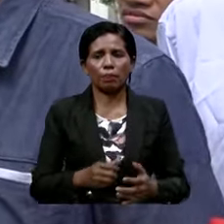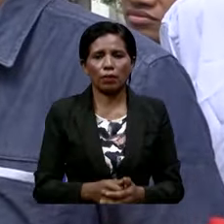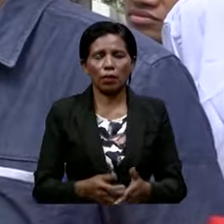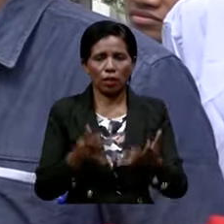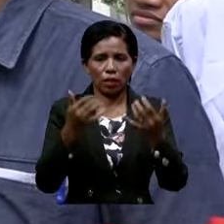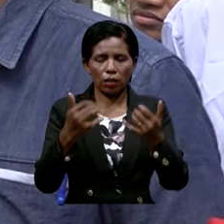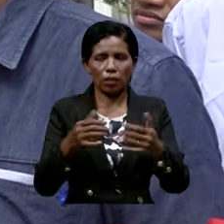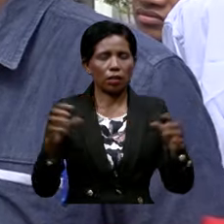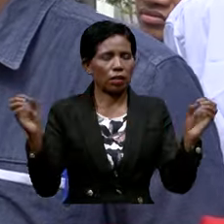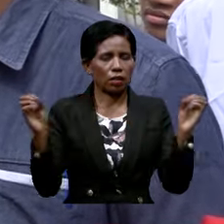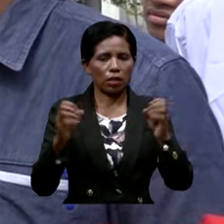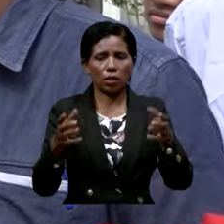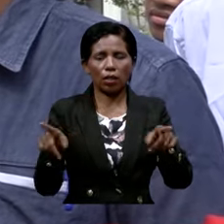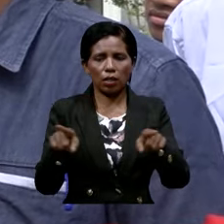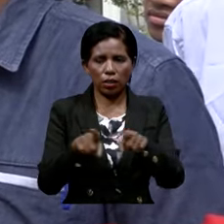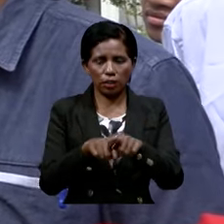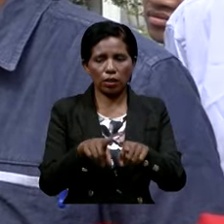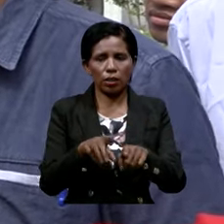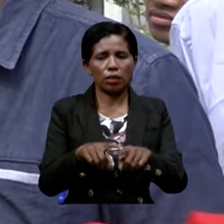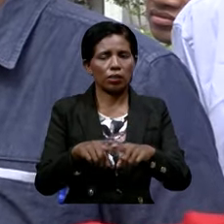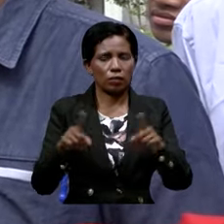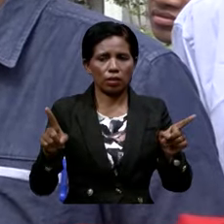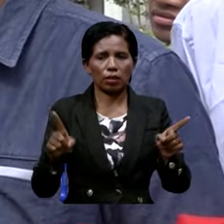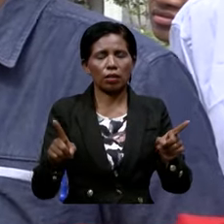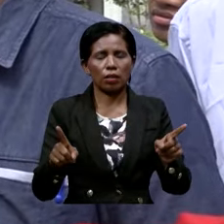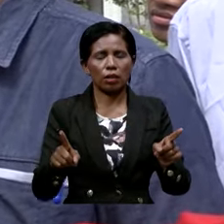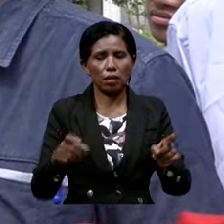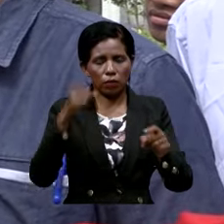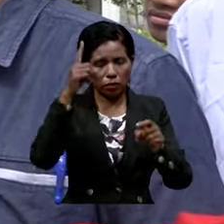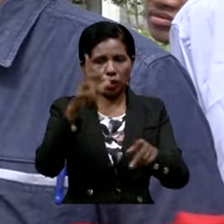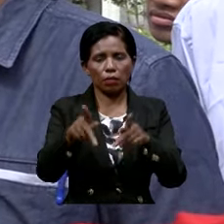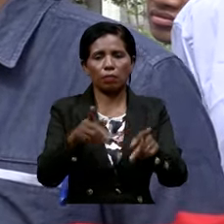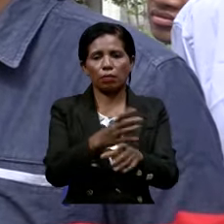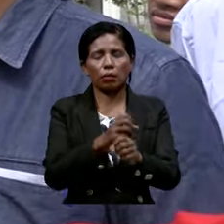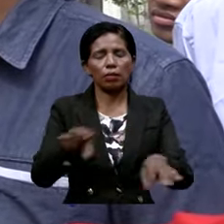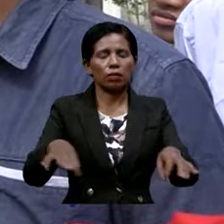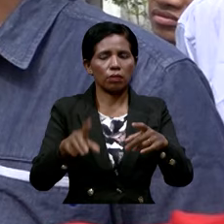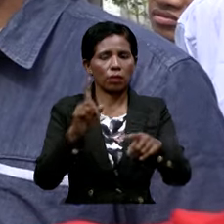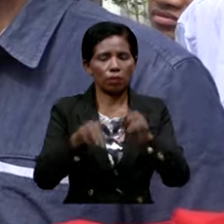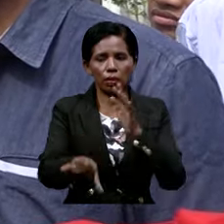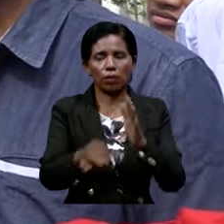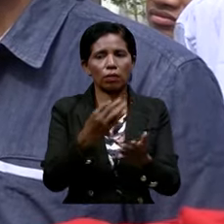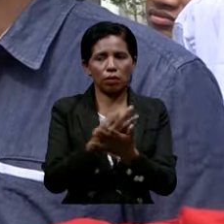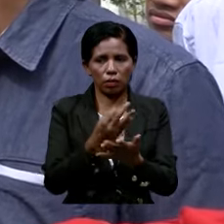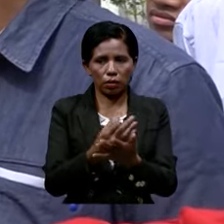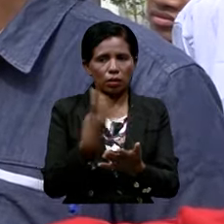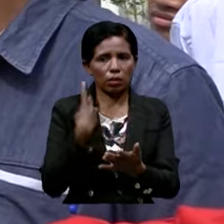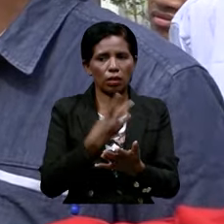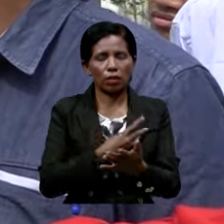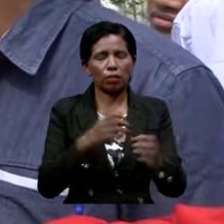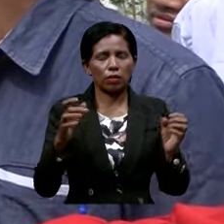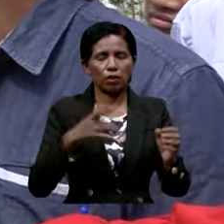agora la la ya separasaun ne mak de repente ba ema basimu de o imi sir servicio la vele hetang ona ne mak ami lamenta